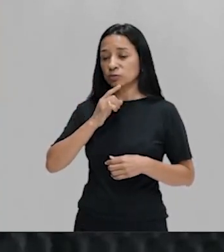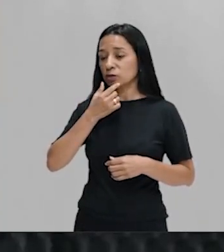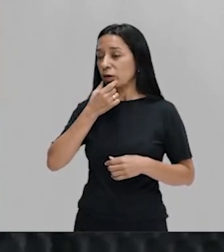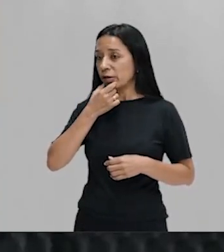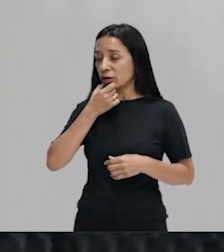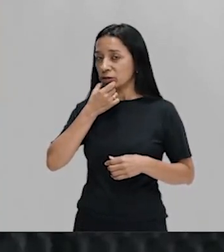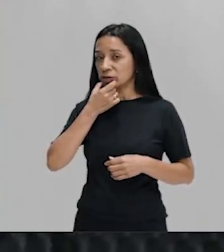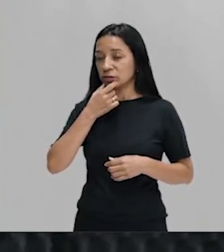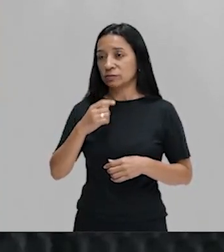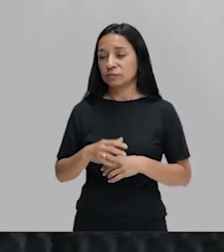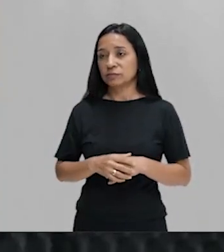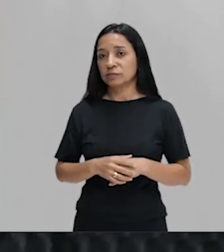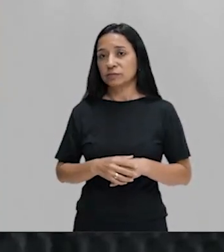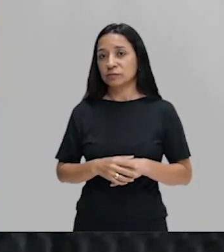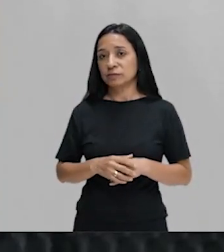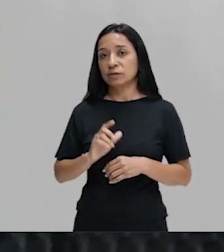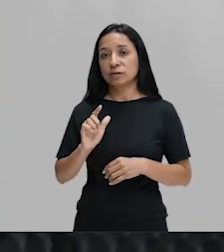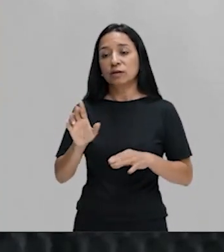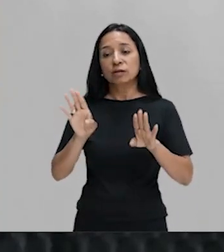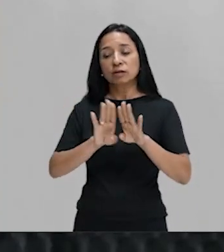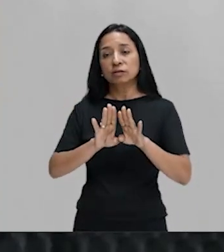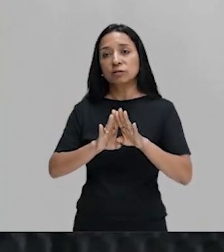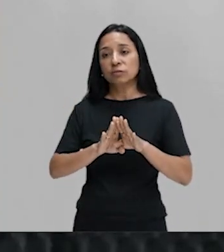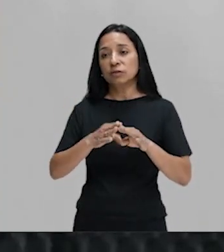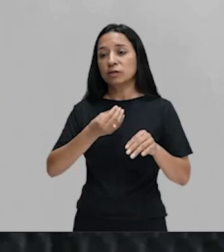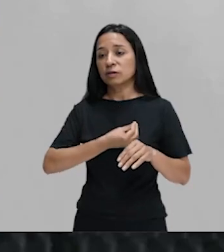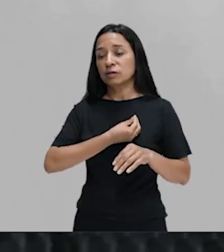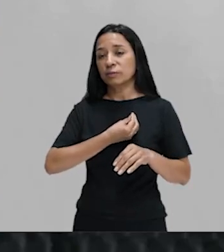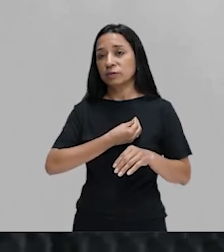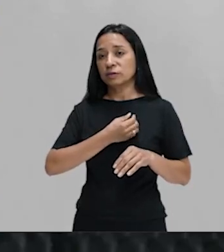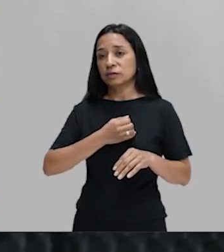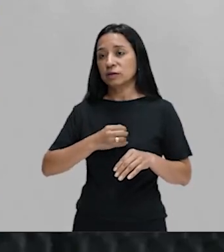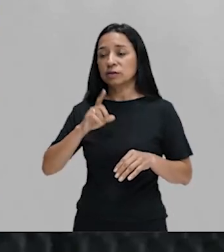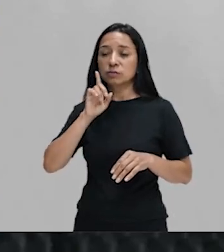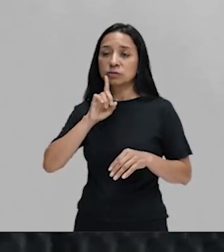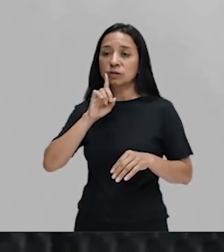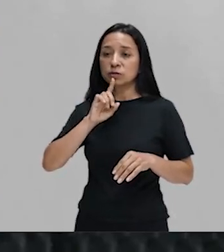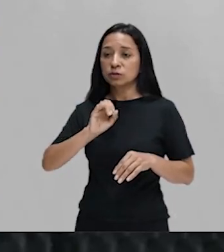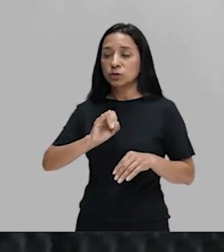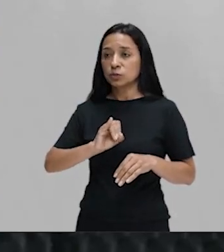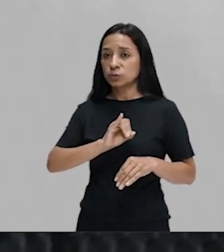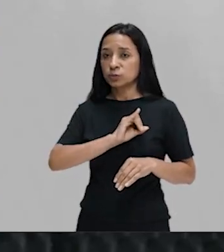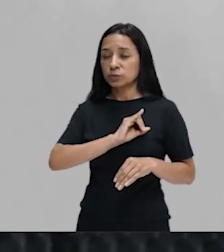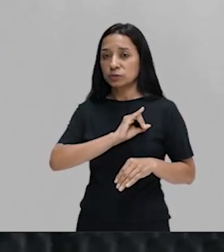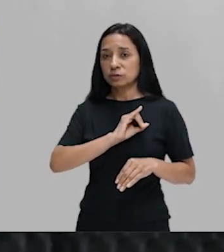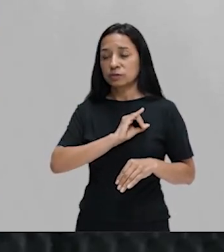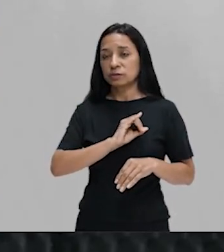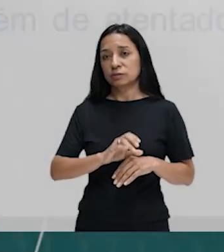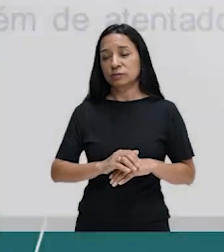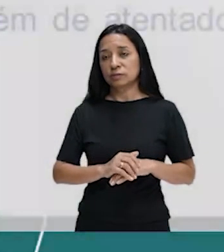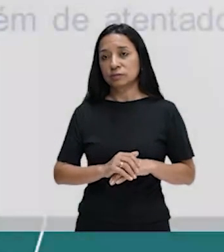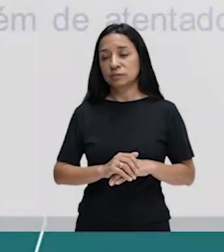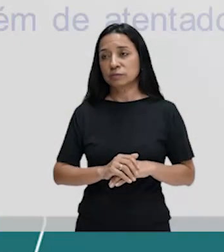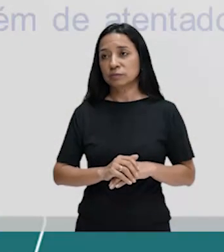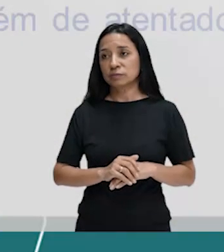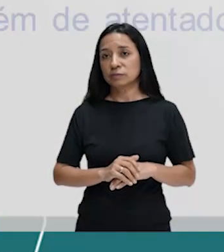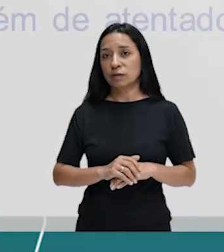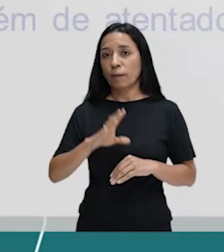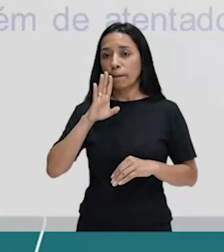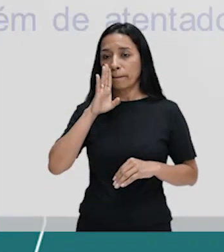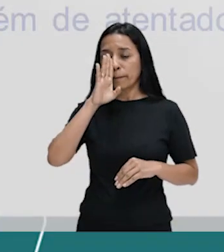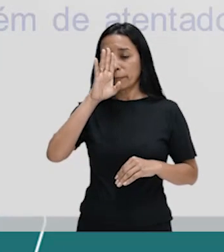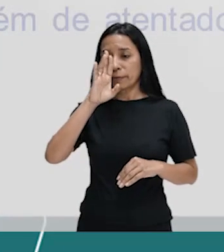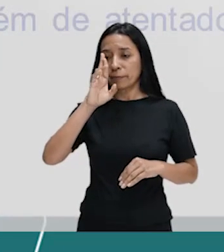apoiou. Outra coisa, a presença dos Estados Unidos no Iraque, até mesmo no Oriente Médio, no Afeganistão, por exemplo, um dos